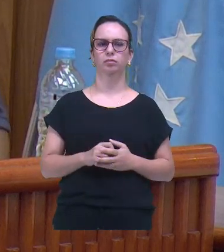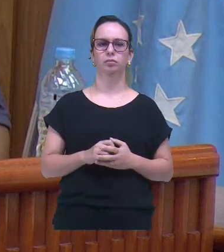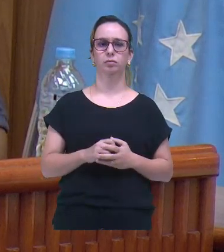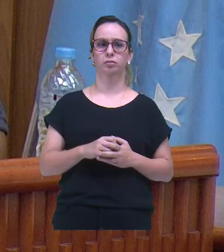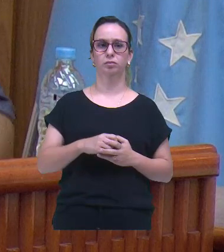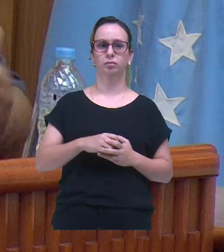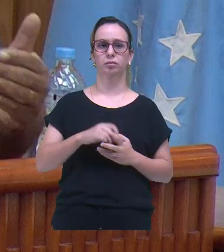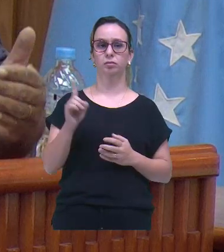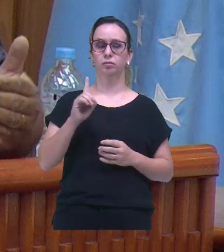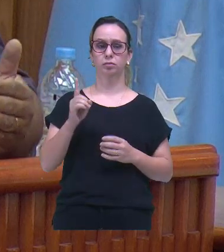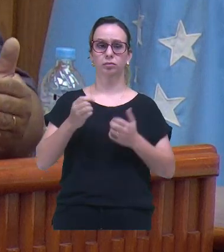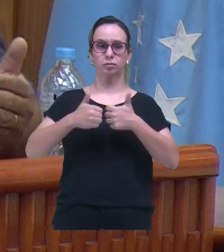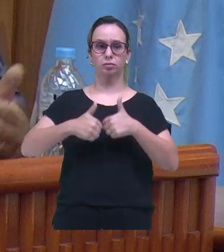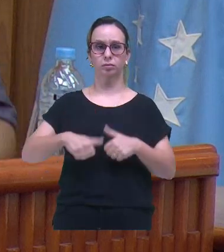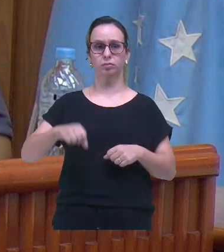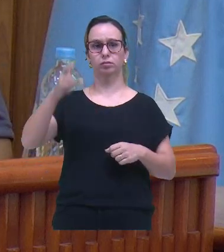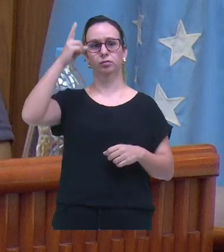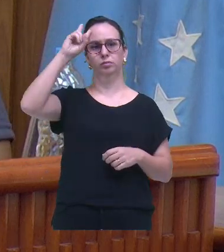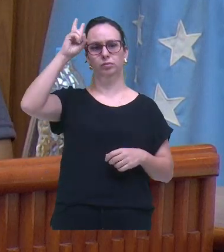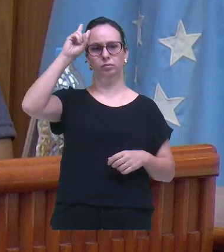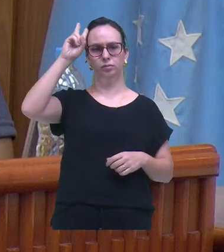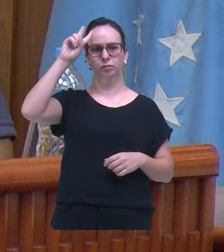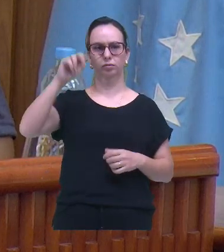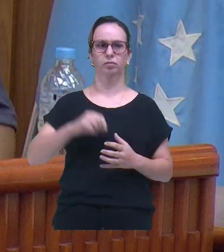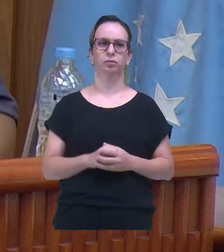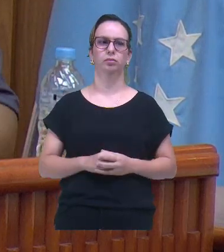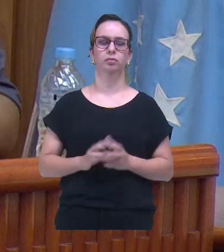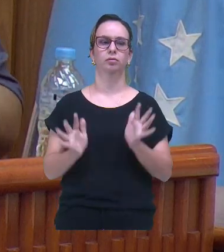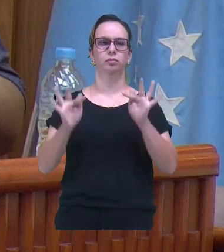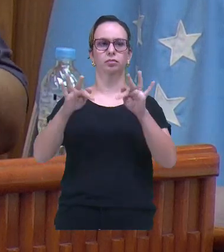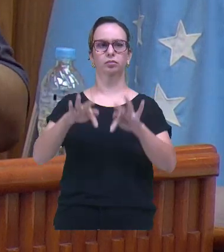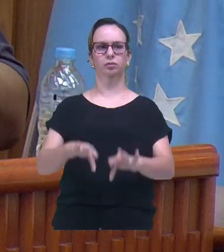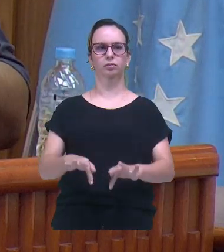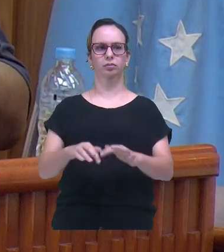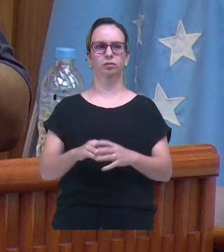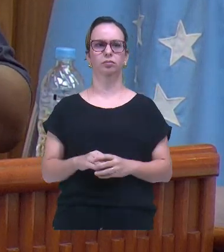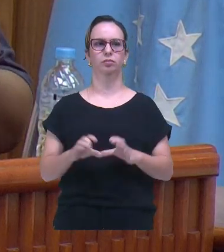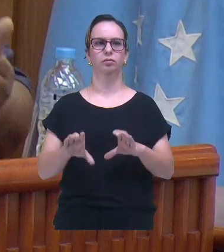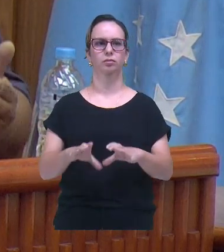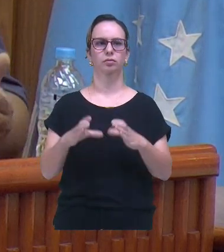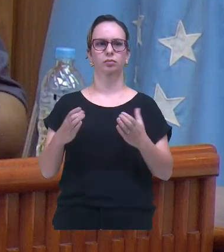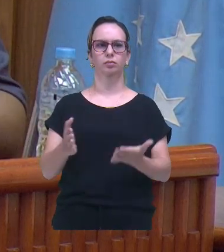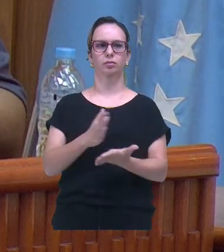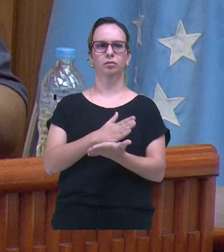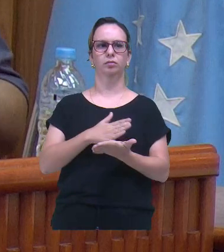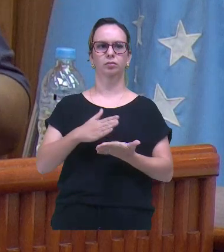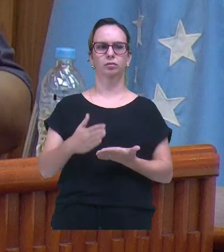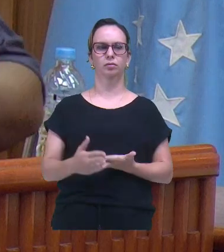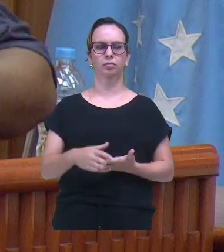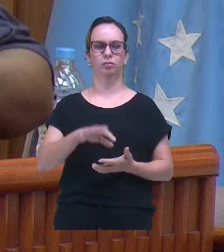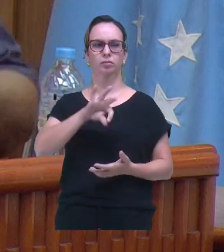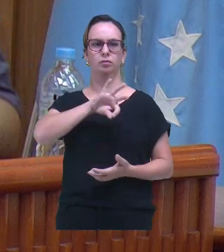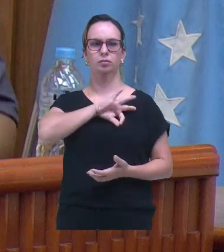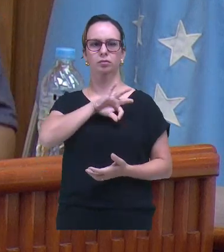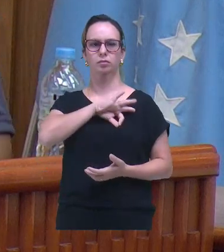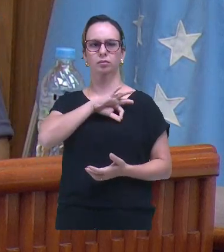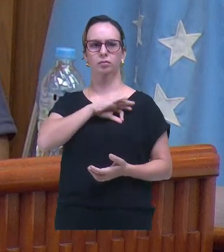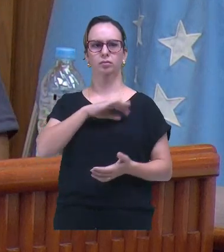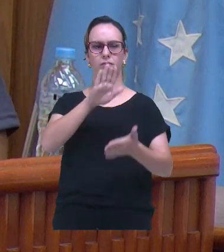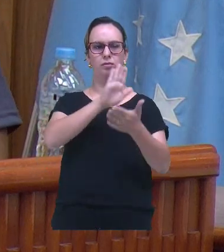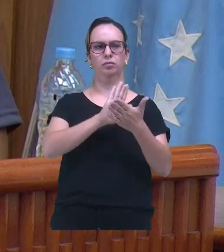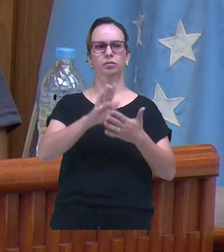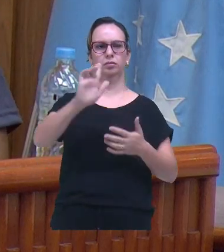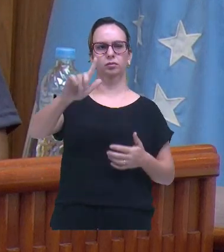porque somos, finalmente, o final, onde se começa com a polícia, passa por demais